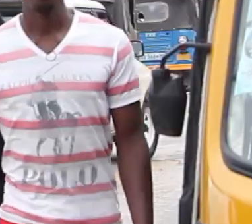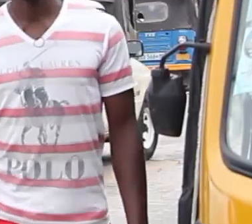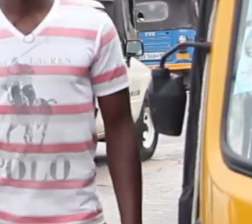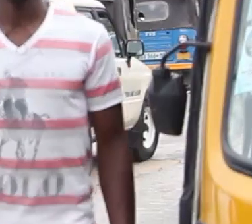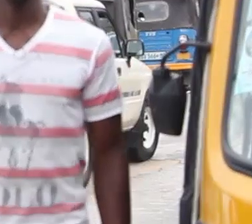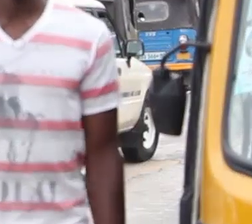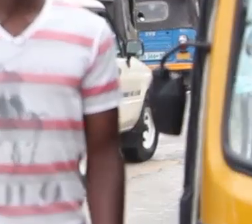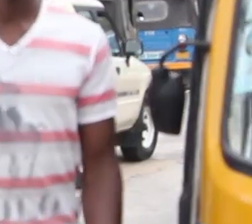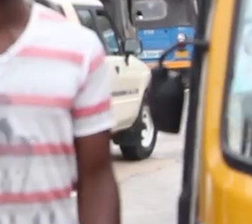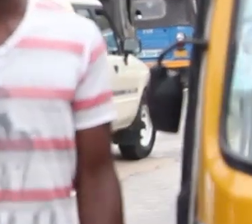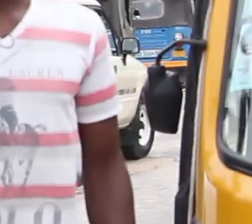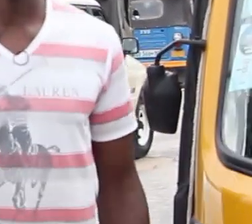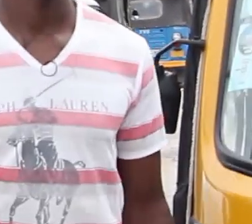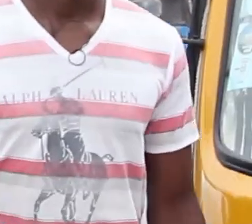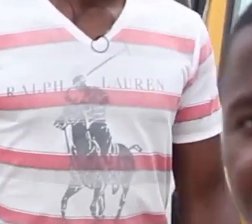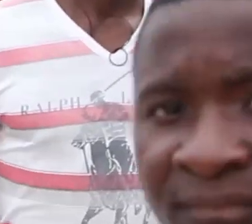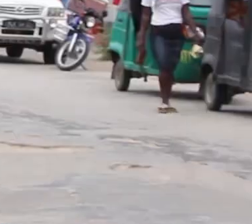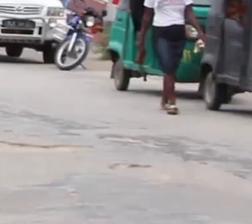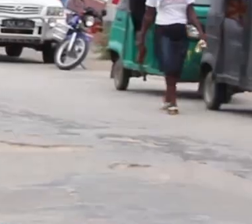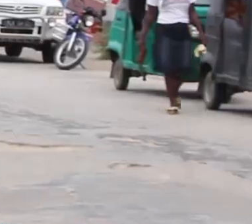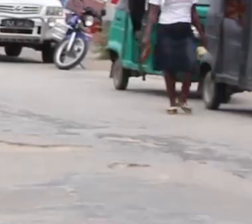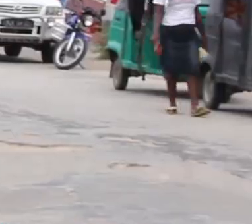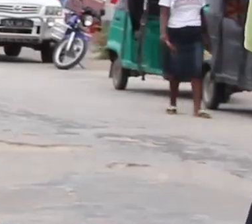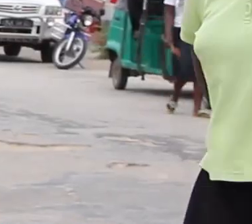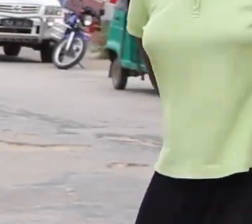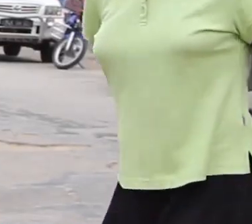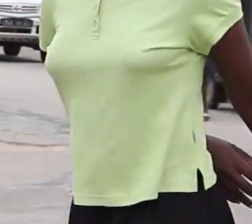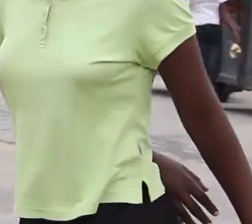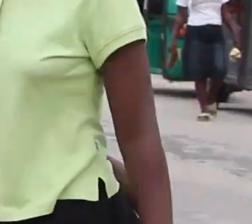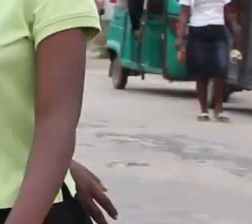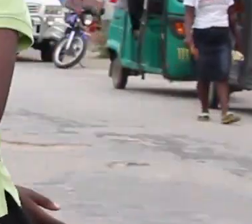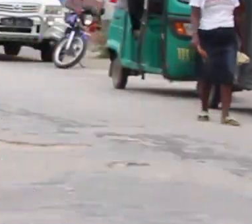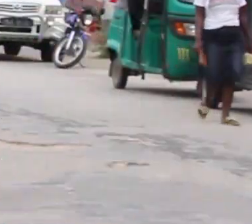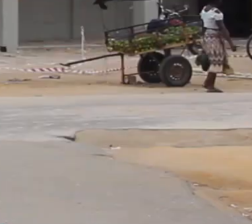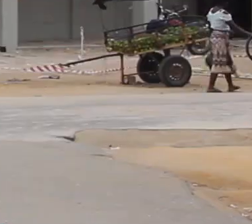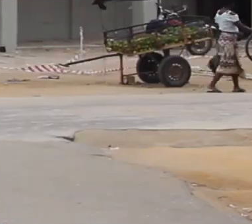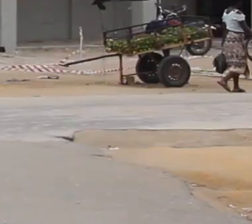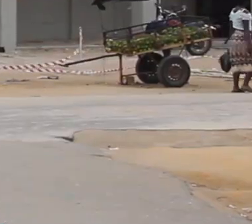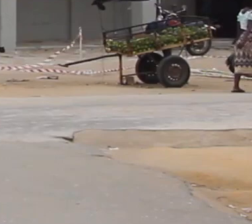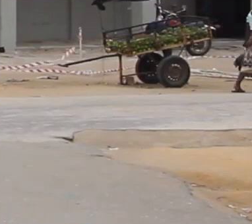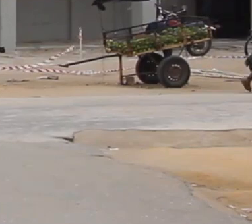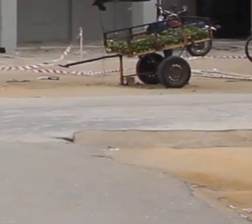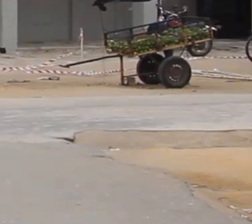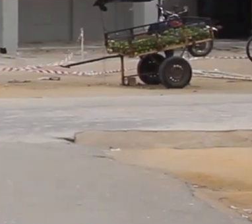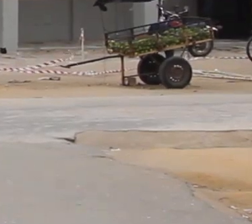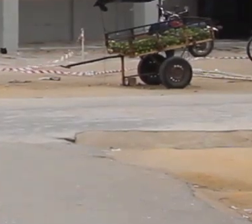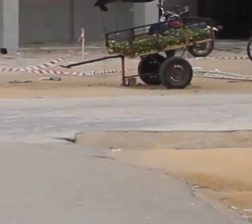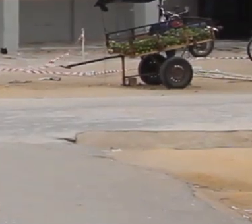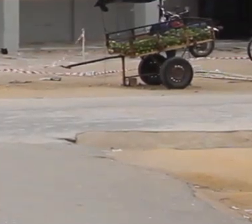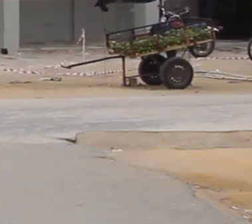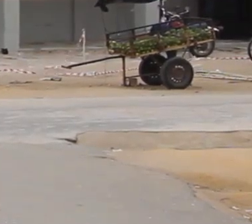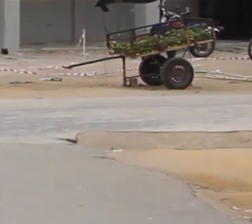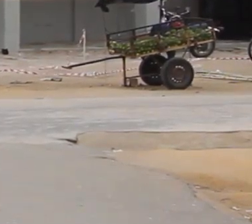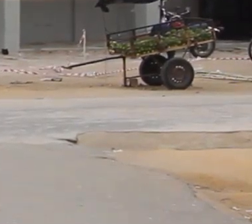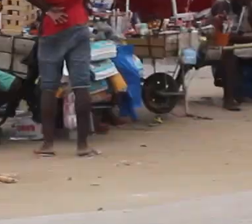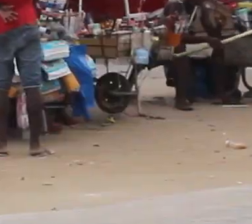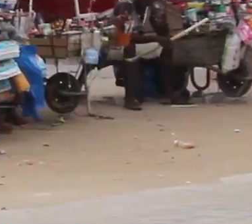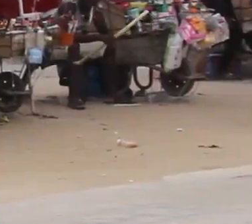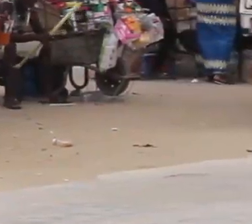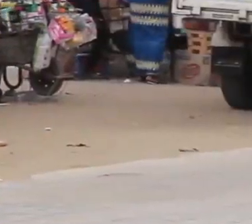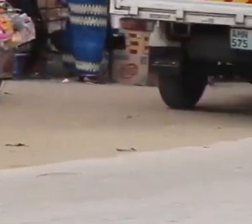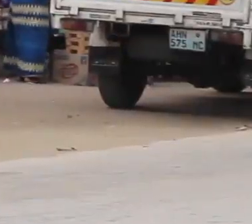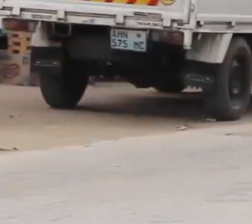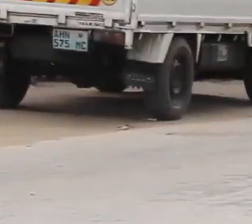Vilanculo aplaudem a prorrogação pela segunda vez do estado de emergência no quadro de prevenção da Covid-19, o novo